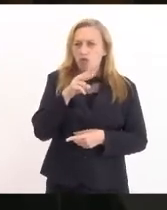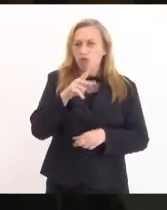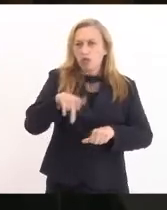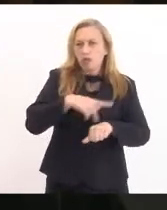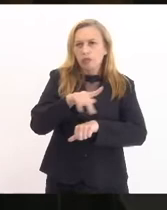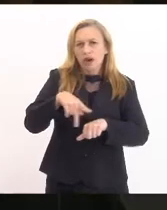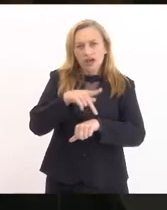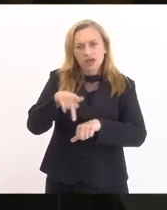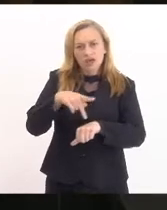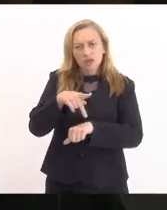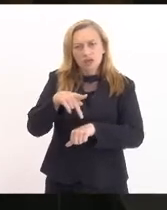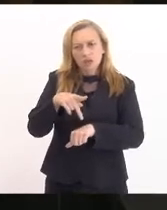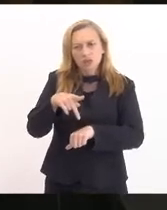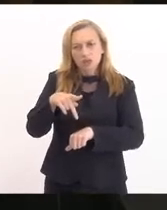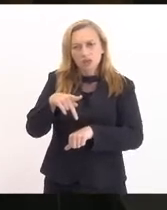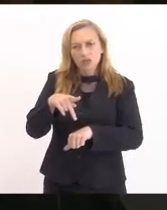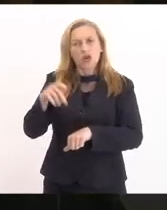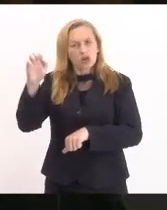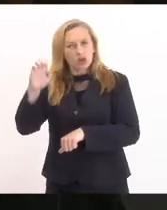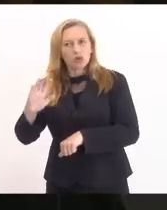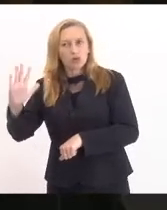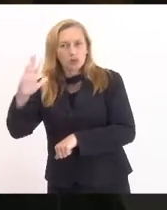com representação na OTAN,